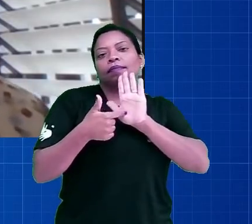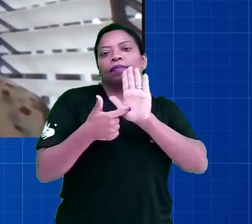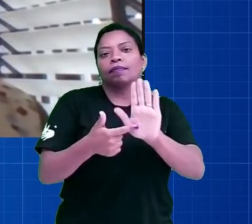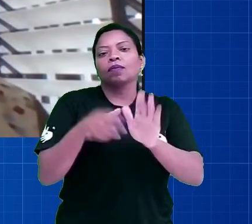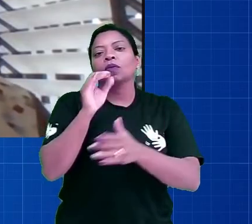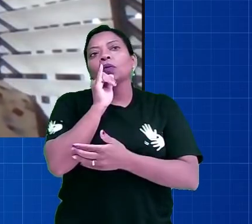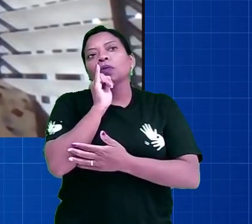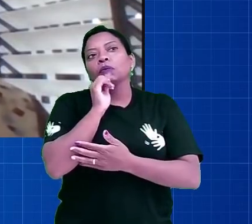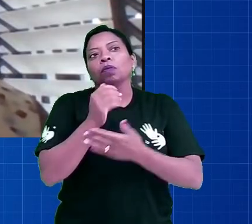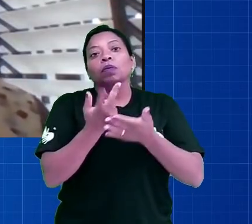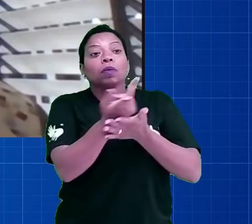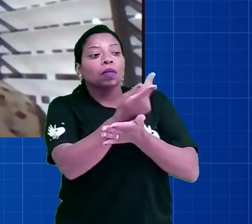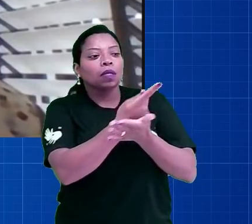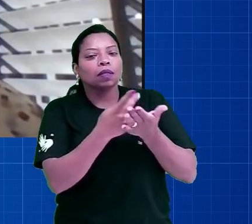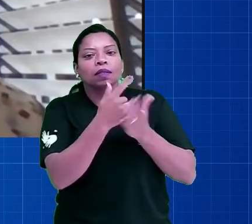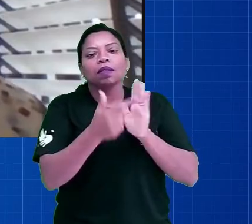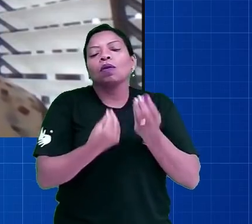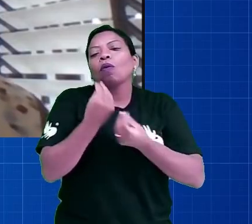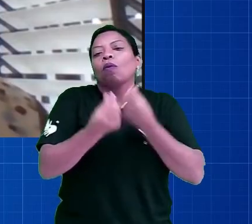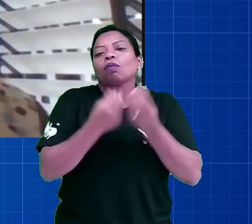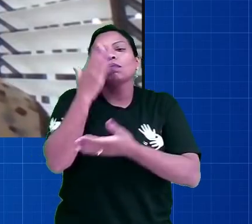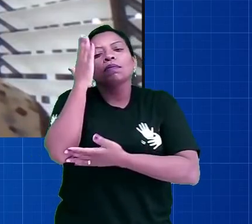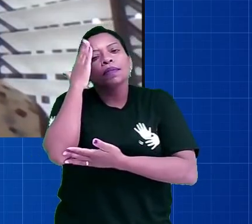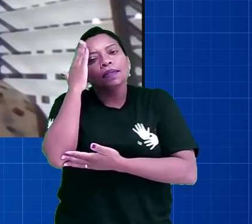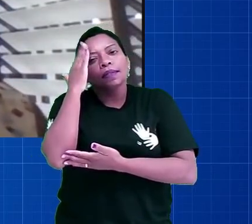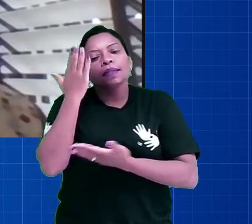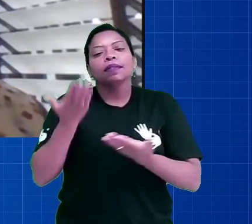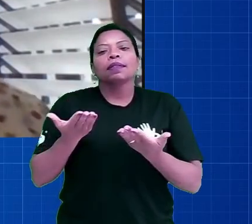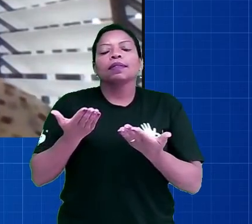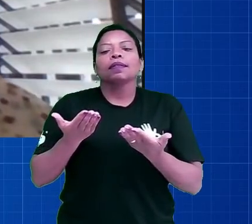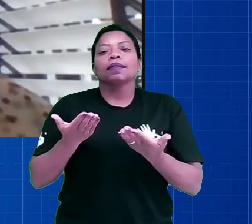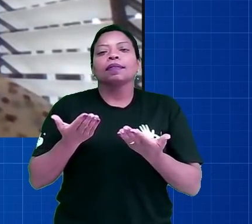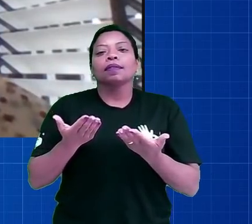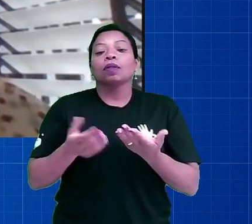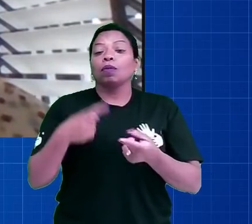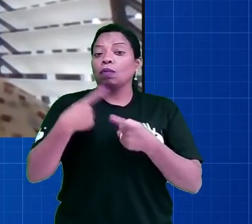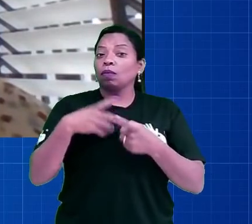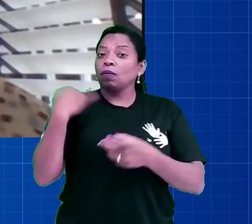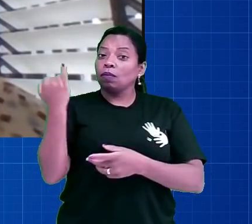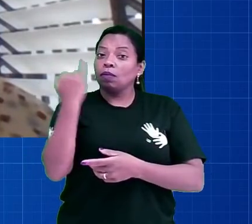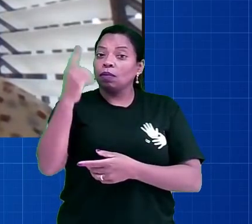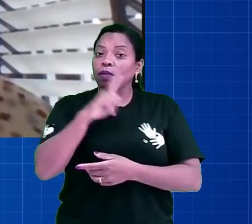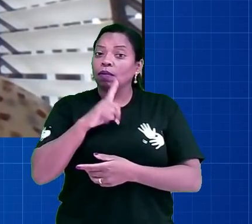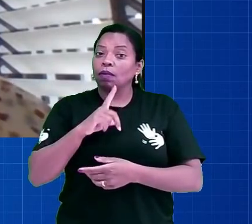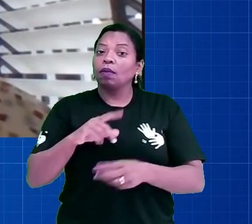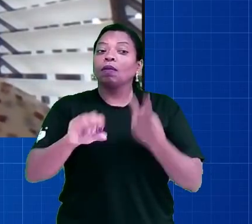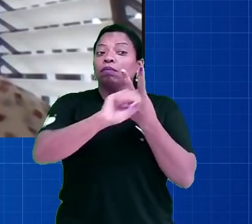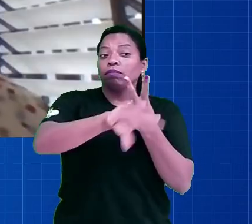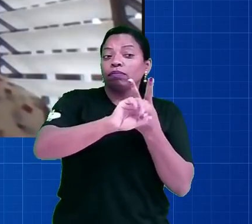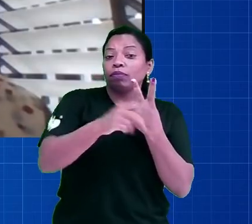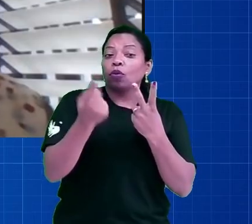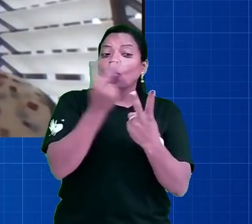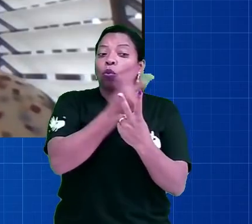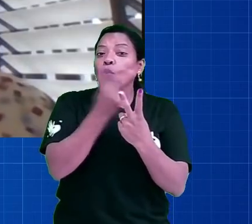desenho, como eles vão compreendendo a importância de ter esses dois professores em sala de aula. A gente